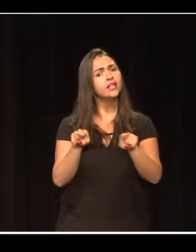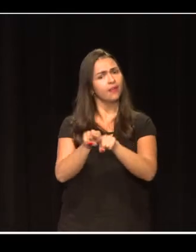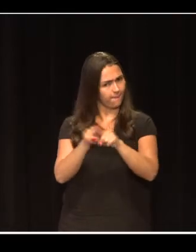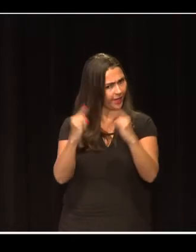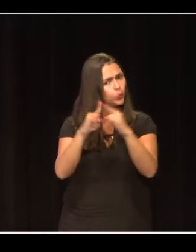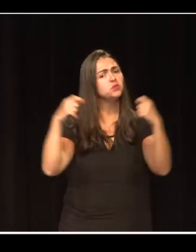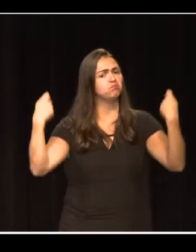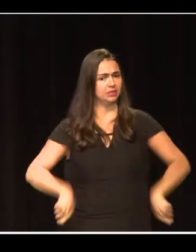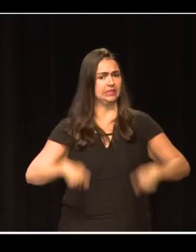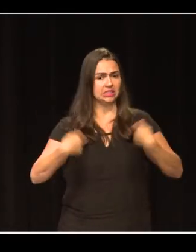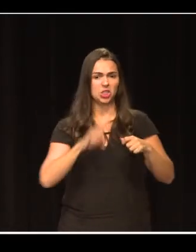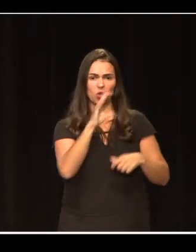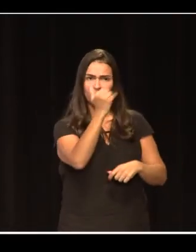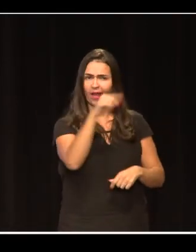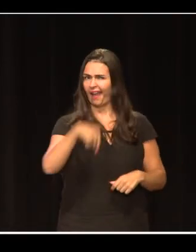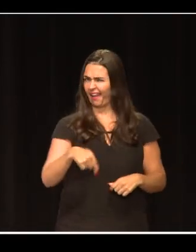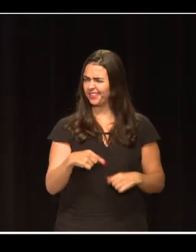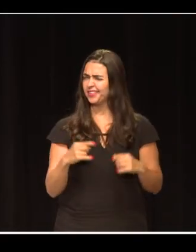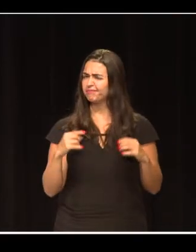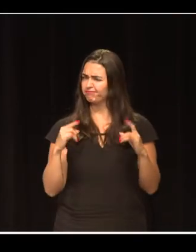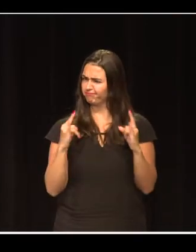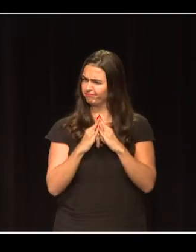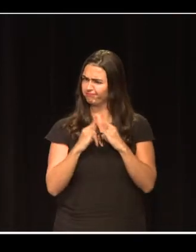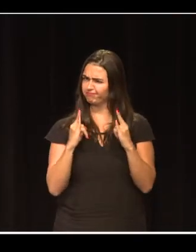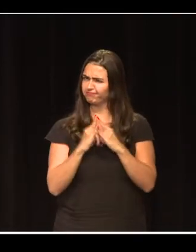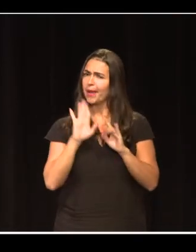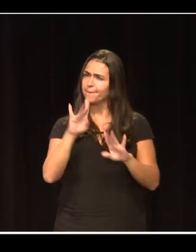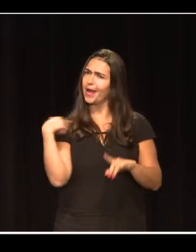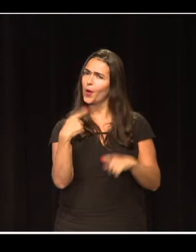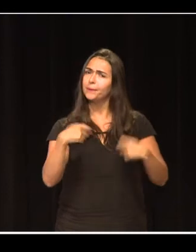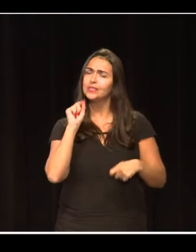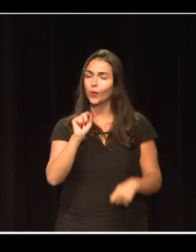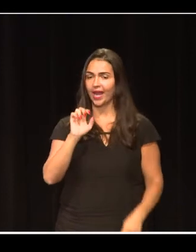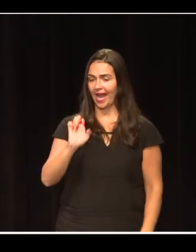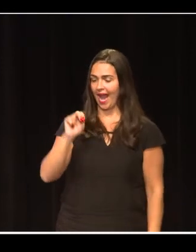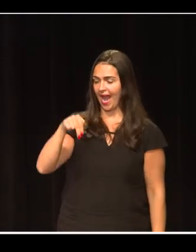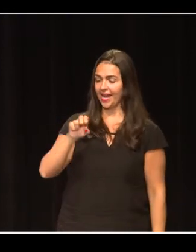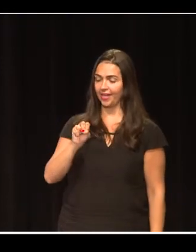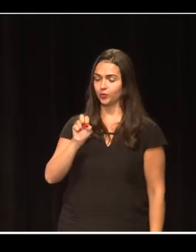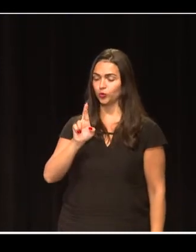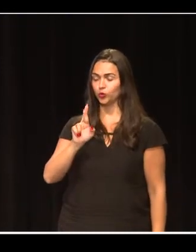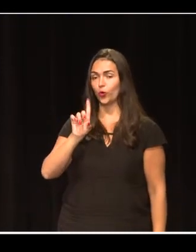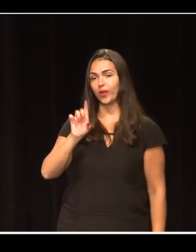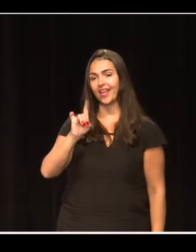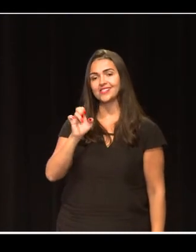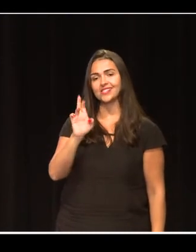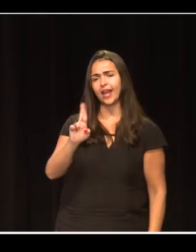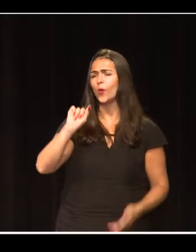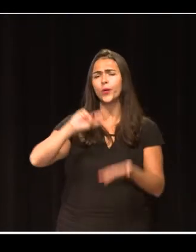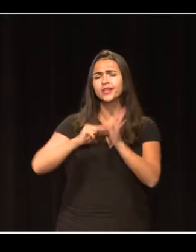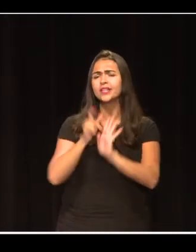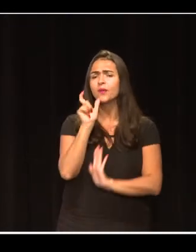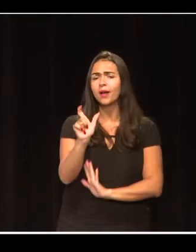um instituto de surdos, mas a gente precisa ensurdecer. Em que sentido ensurdecer? É o sentido que a gente